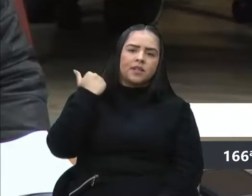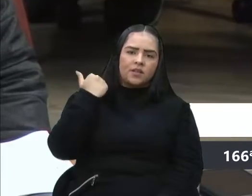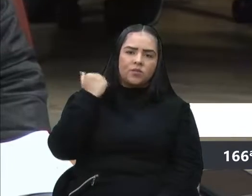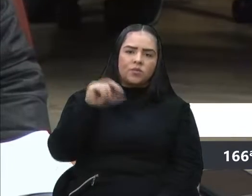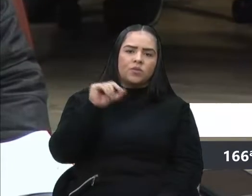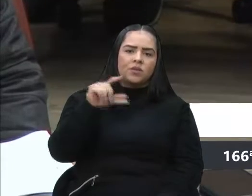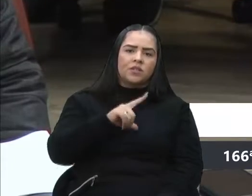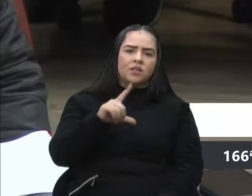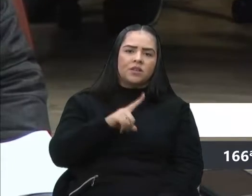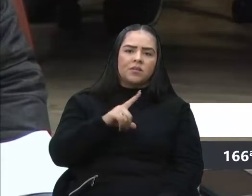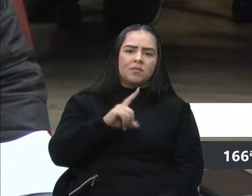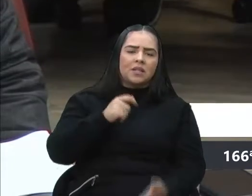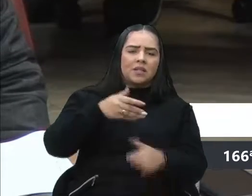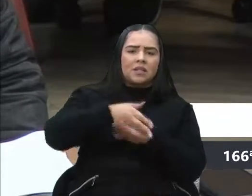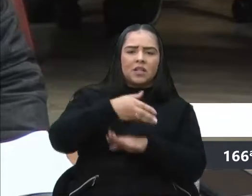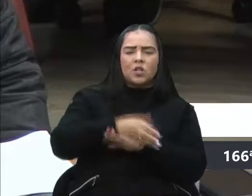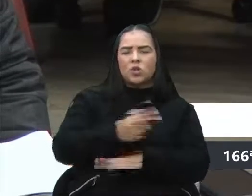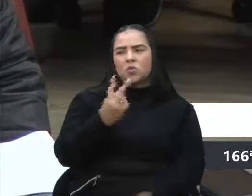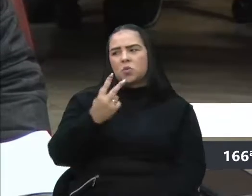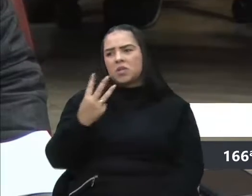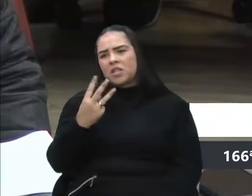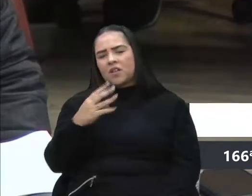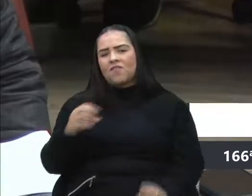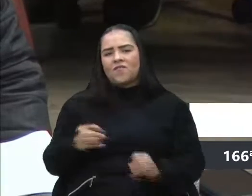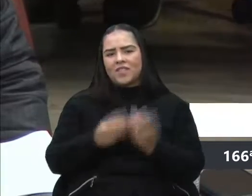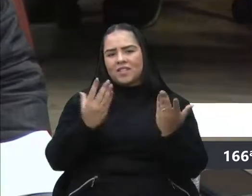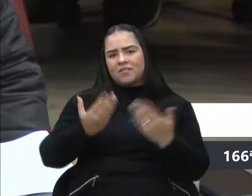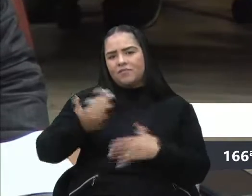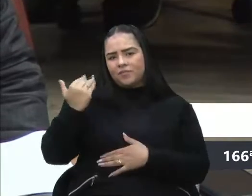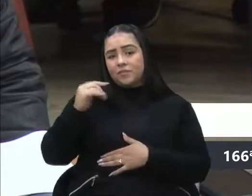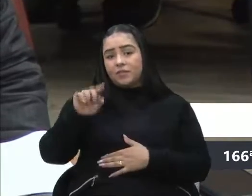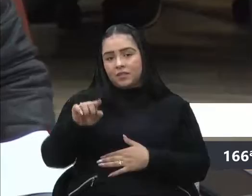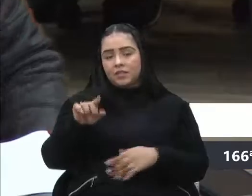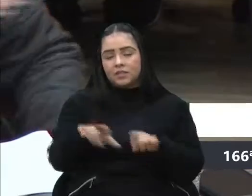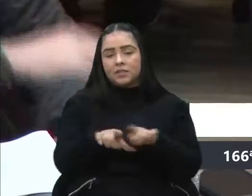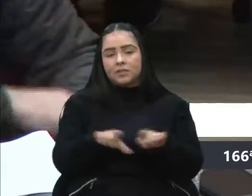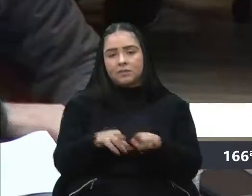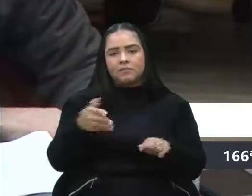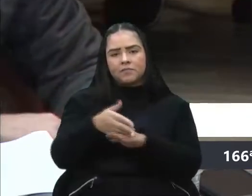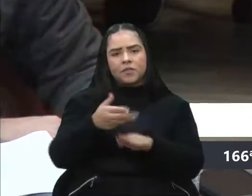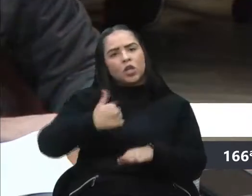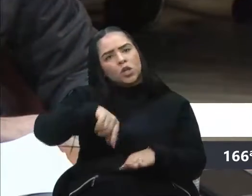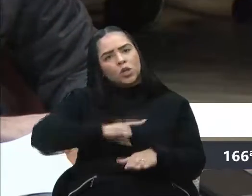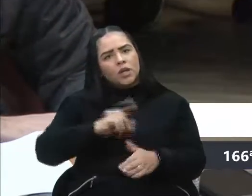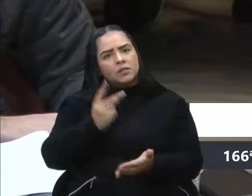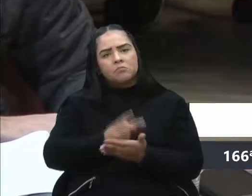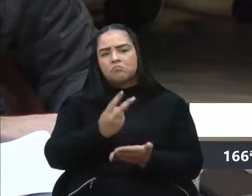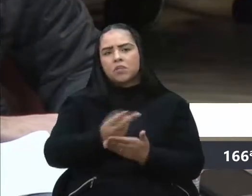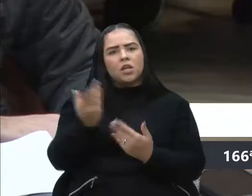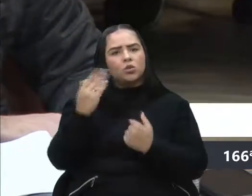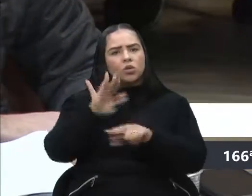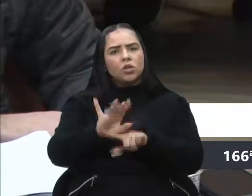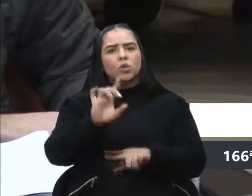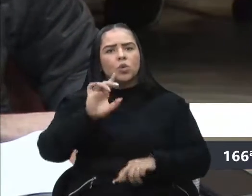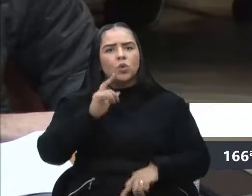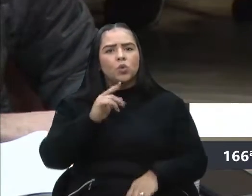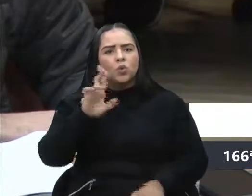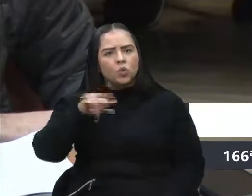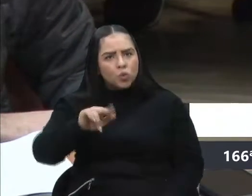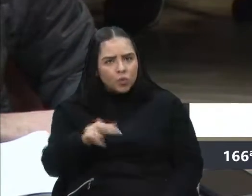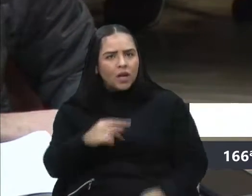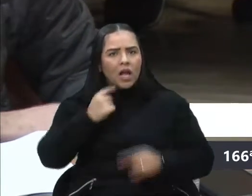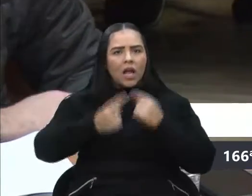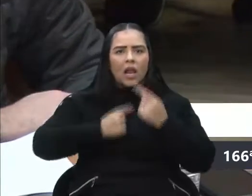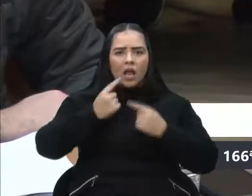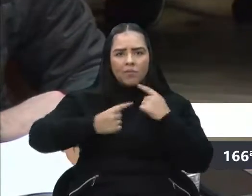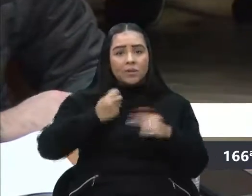mais 2, 3 festas passadas, onde o senhor também estava lá, nos distritos, e nós sempre ajudamos e nunca criticamos. Se houve uma falha